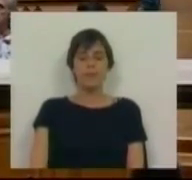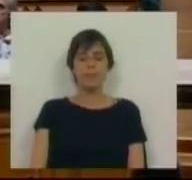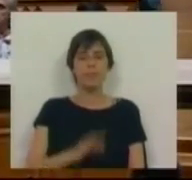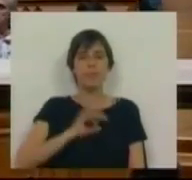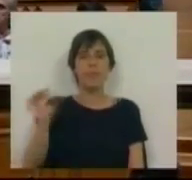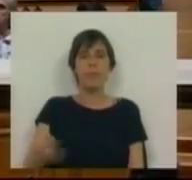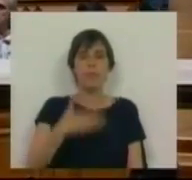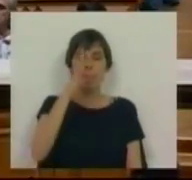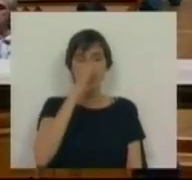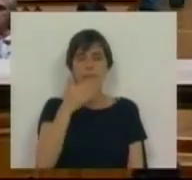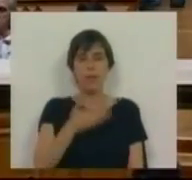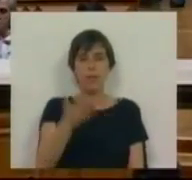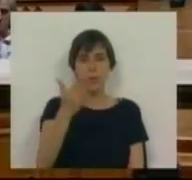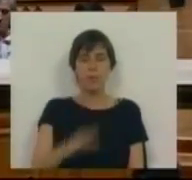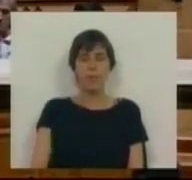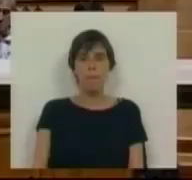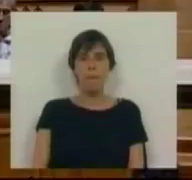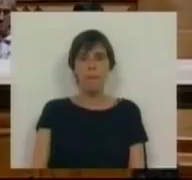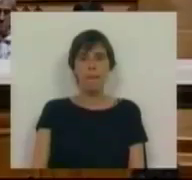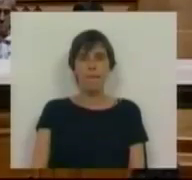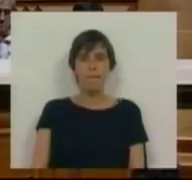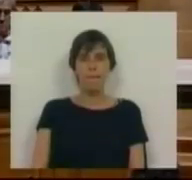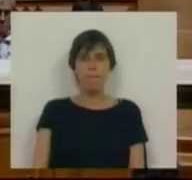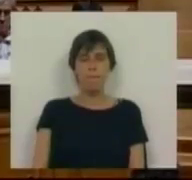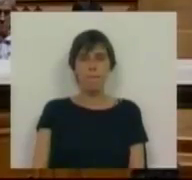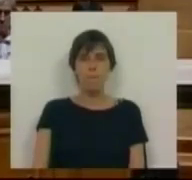Sr. Primeiro-Ministro, tem a palavra.